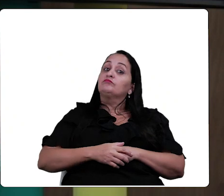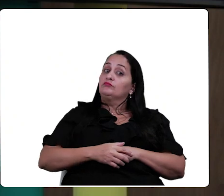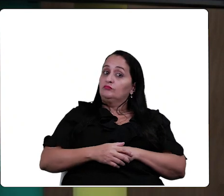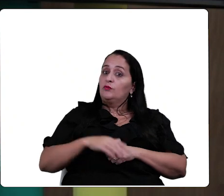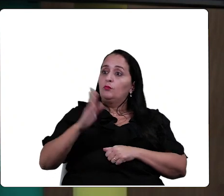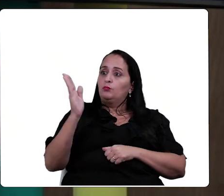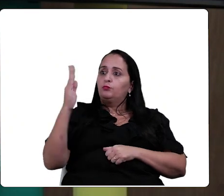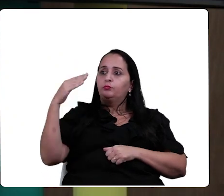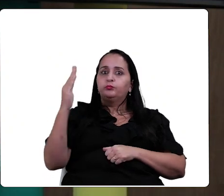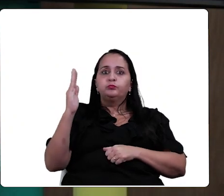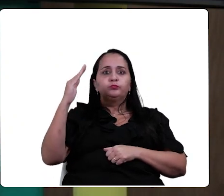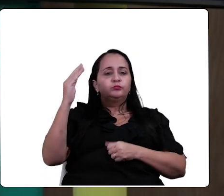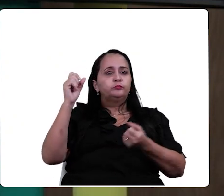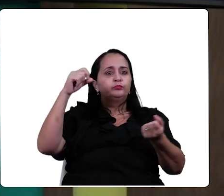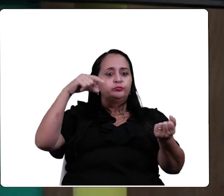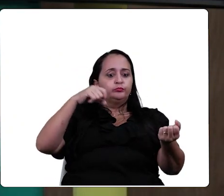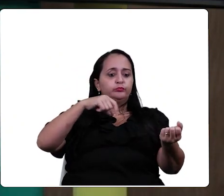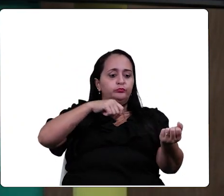São bolsas de sangue.